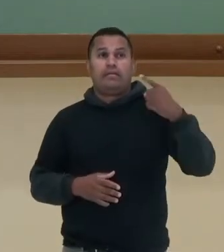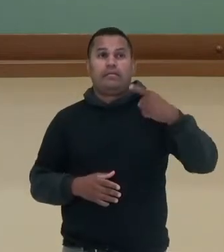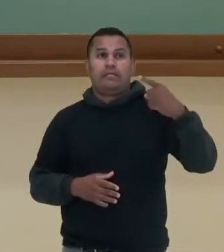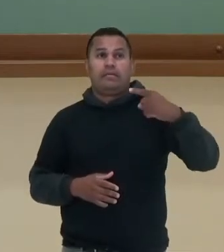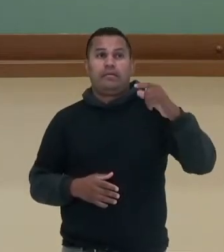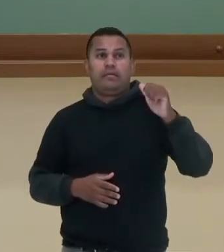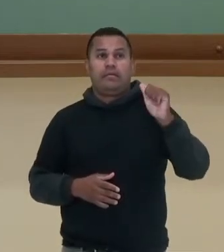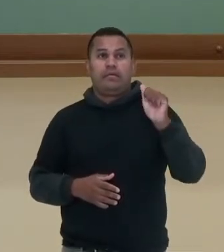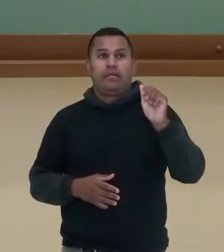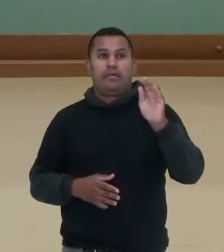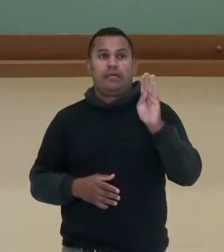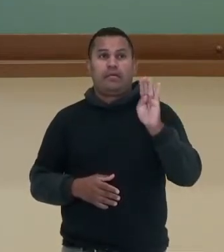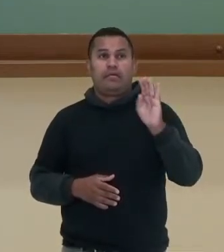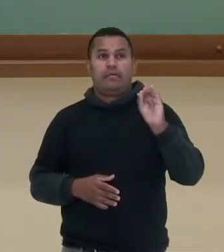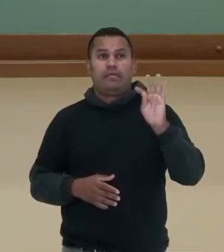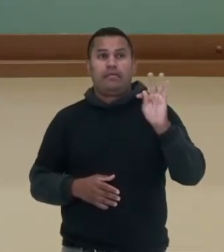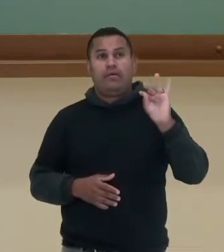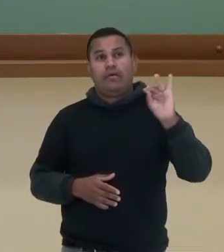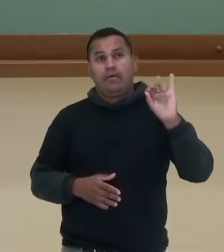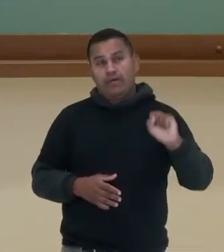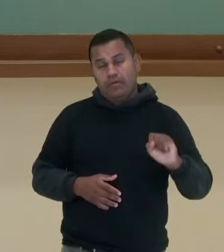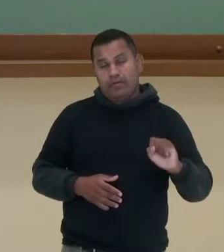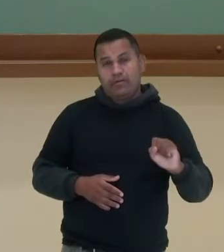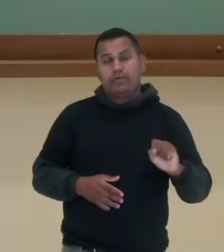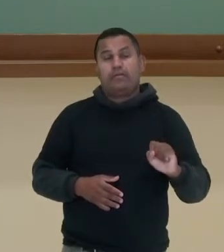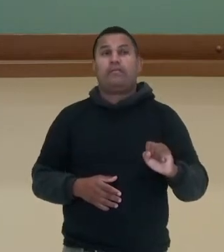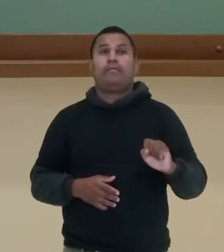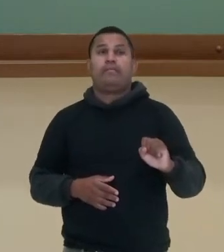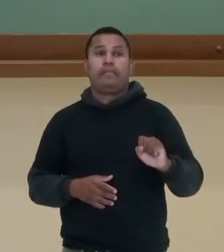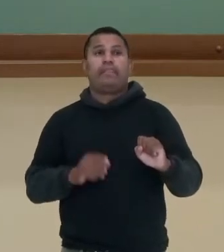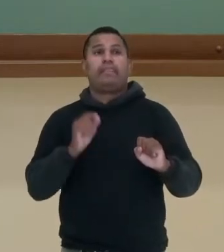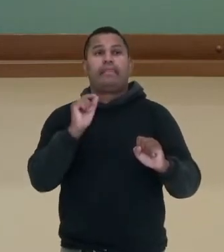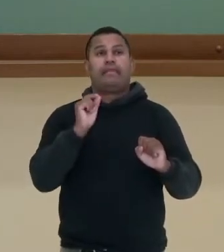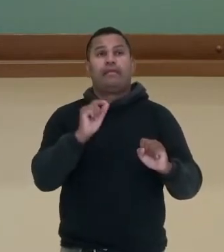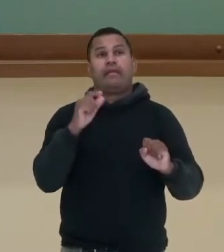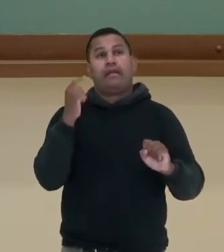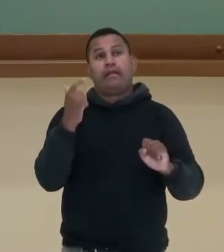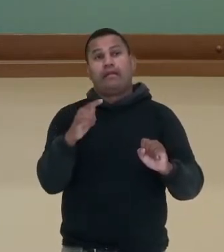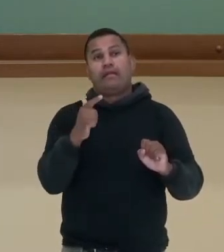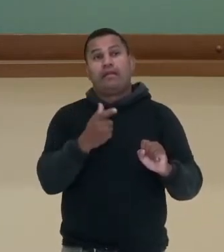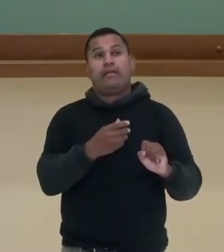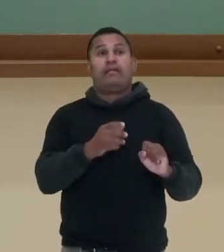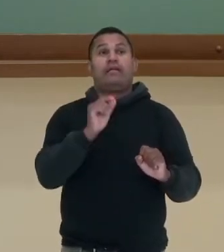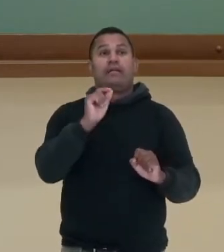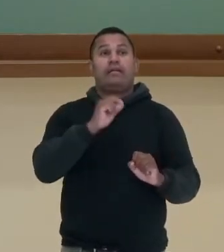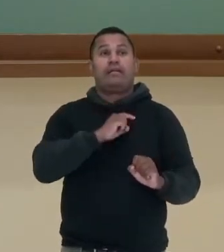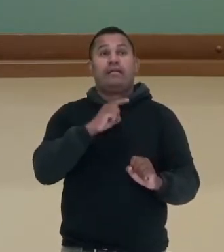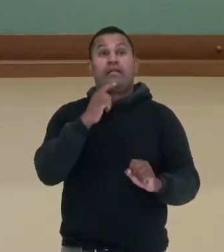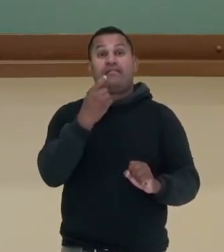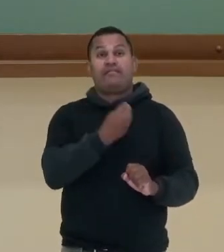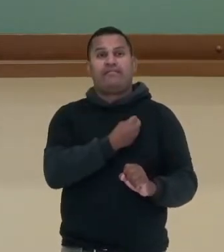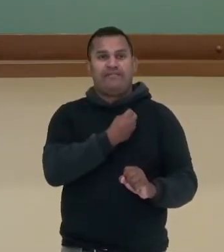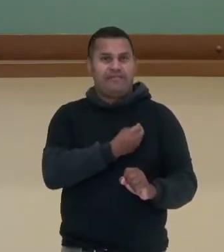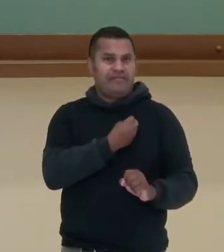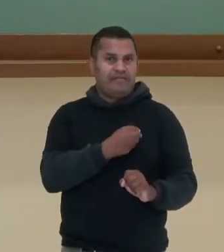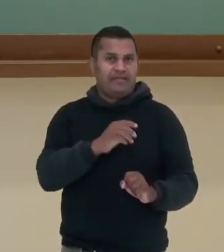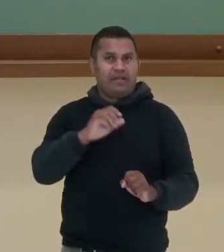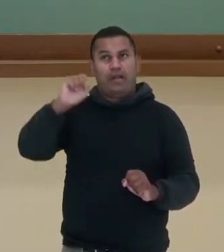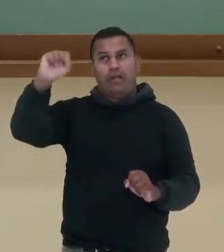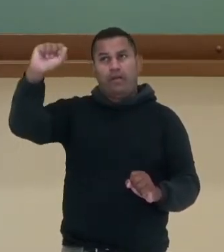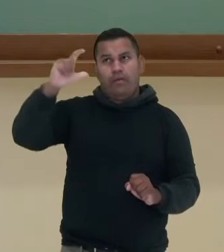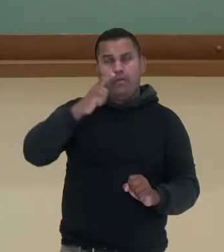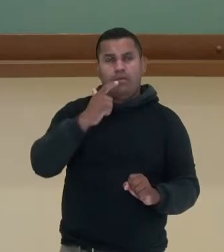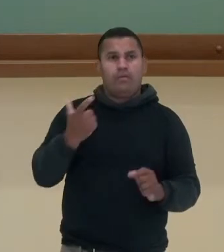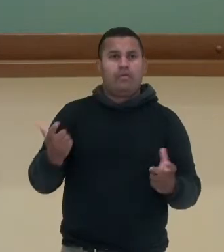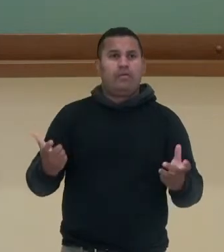Então, fatores não vivos, luz, temperatura, pH, umidade, o solo, as rochas, são fatores não vivos. Fatores